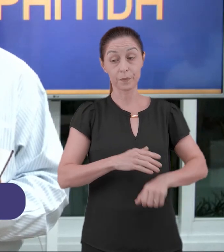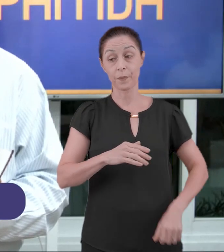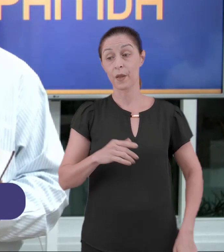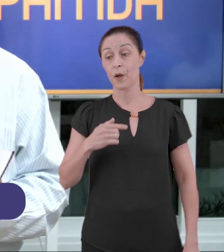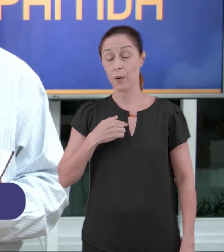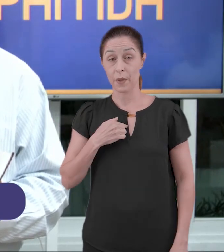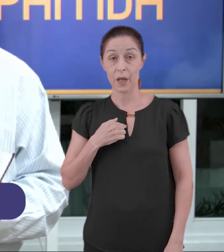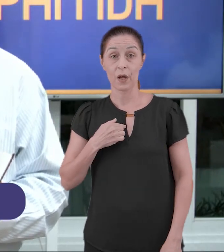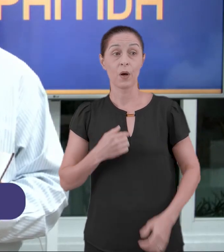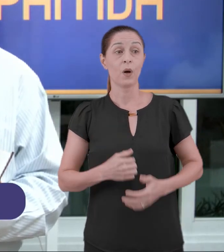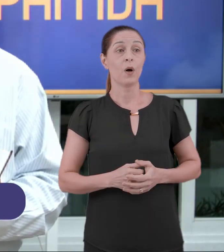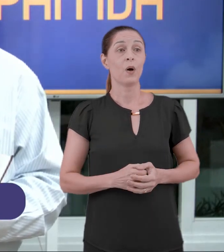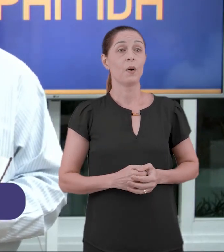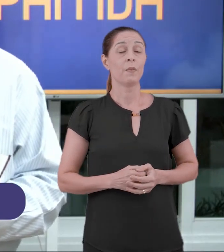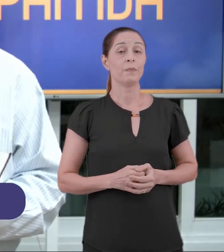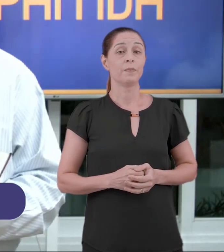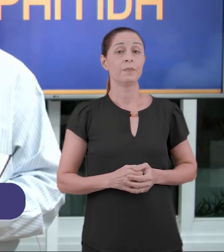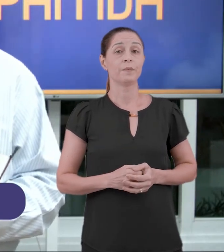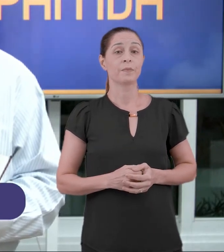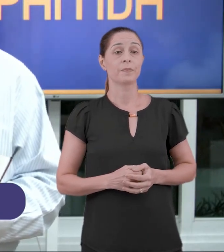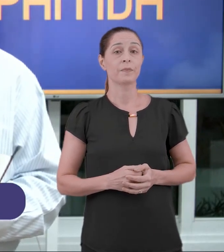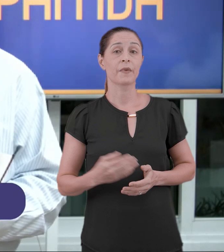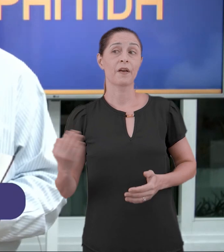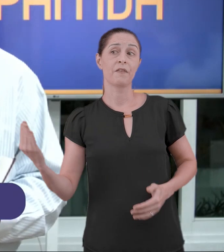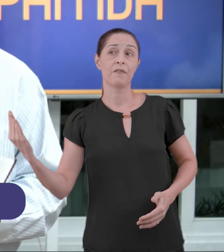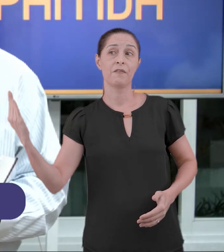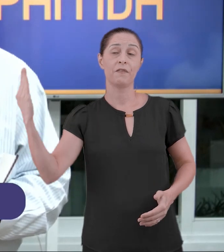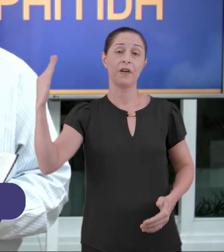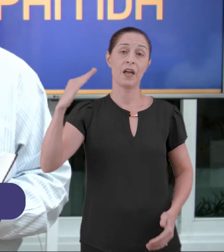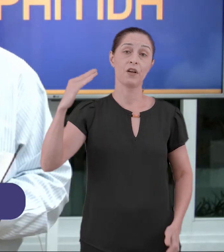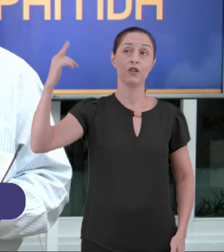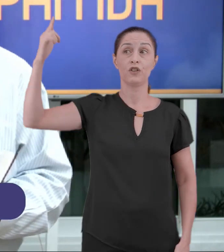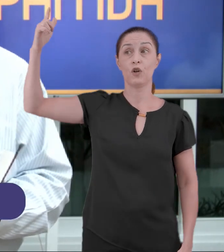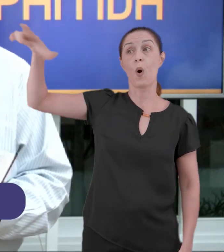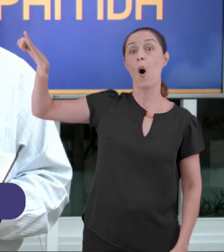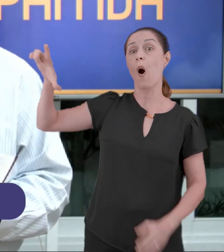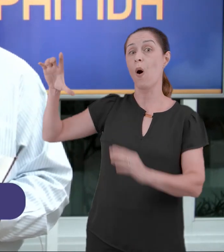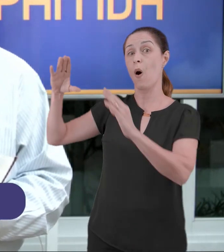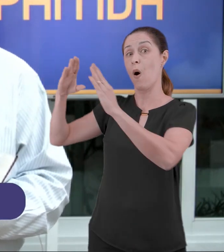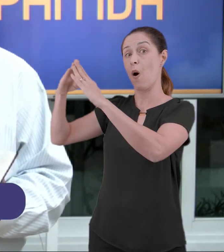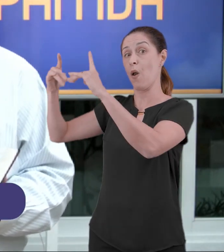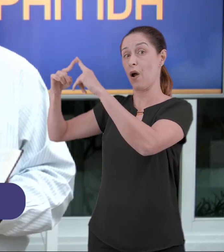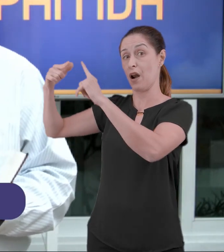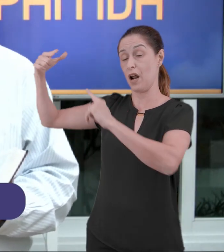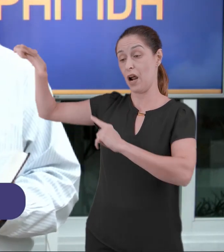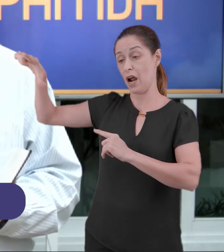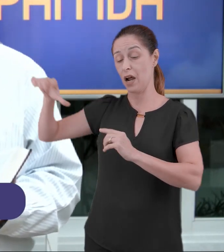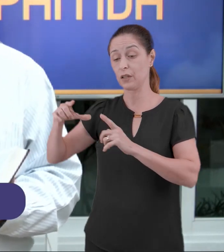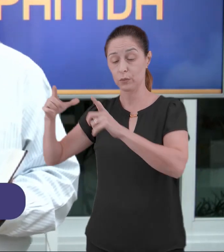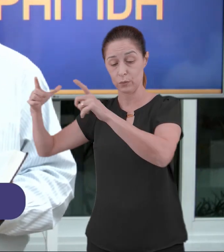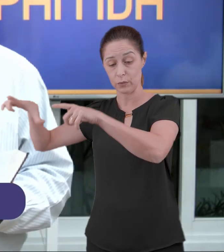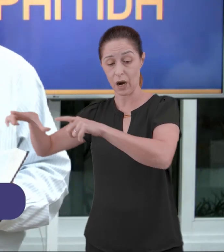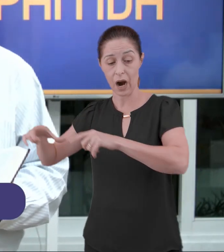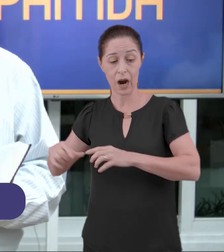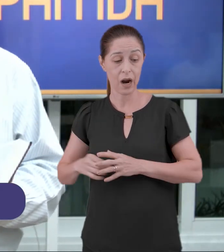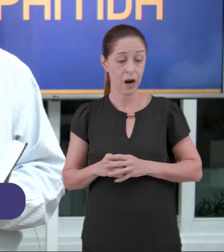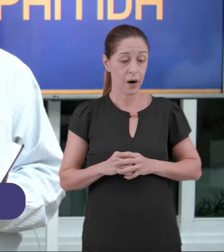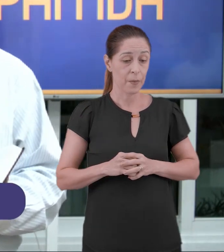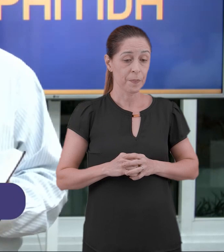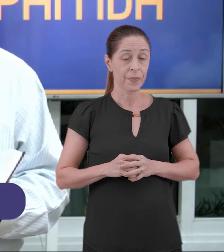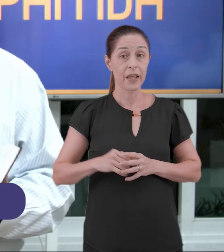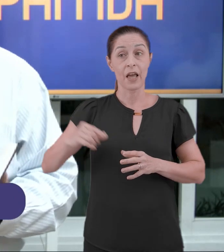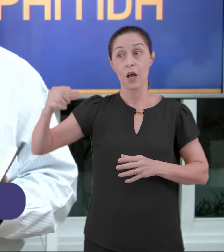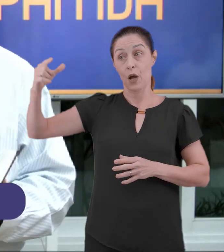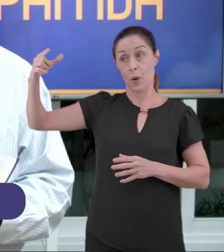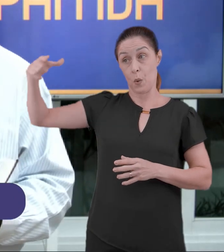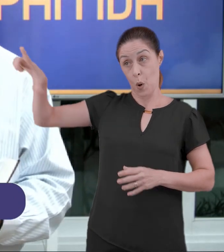para falar sobre esse assunto veio de outra igreja, e na outra igreja o pastor lá